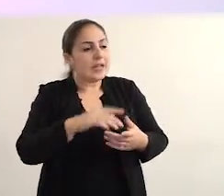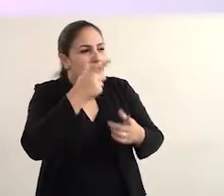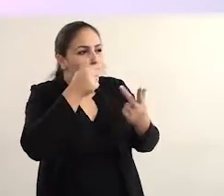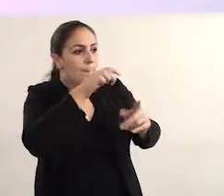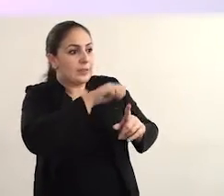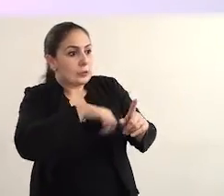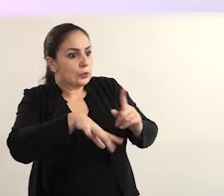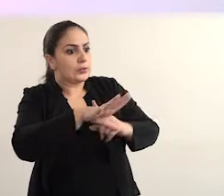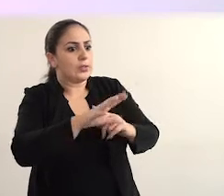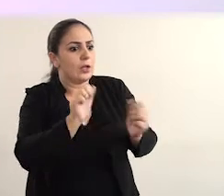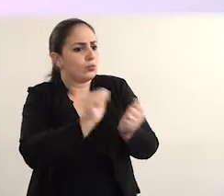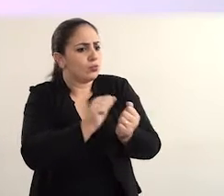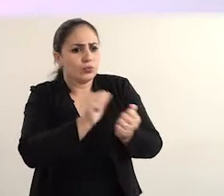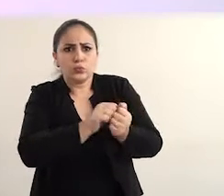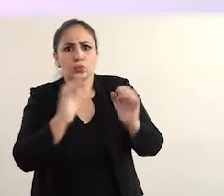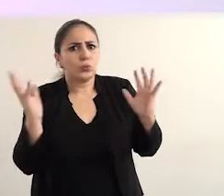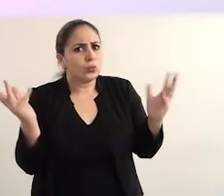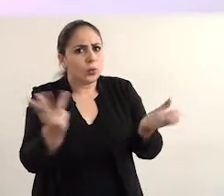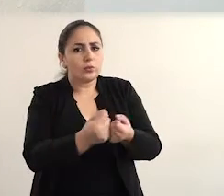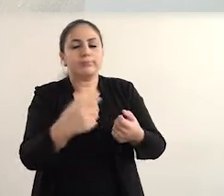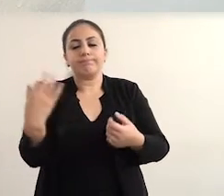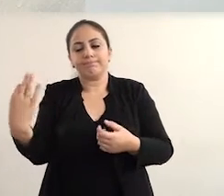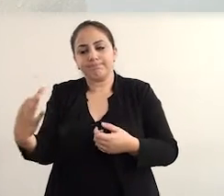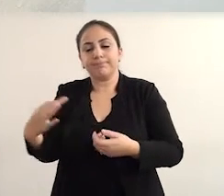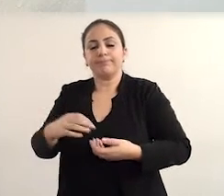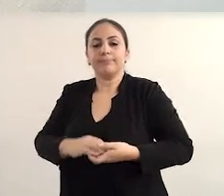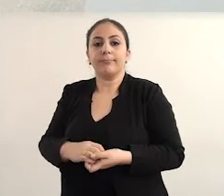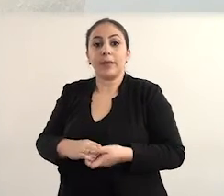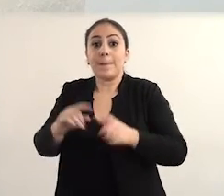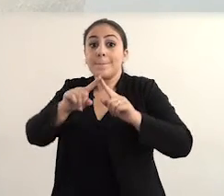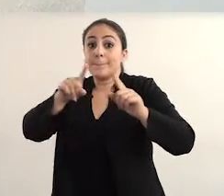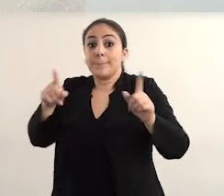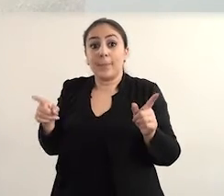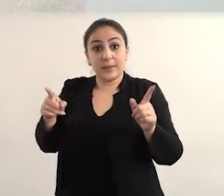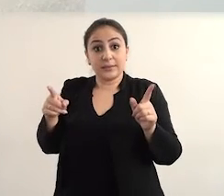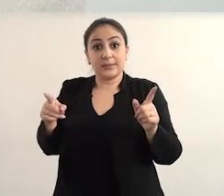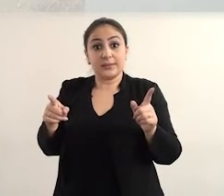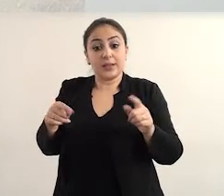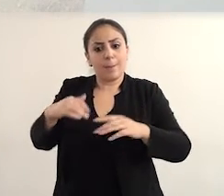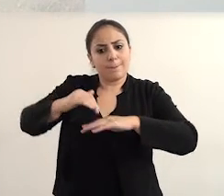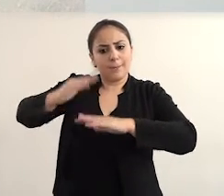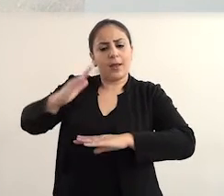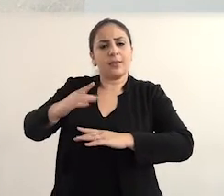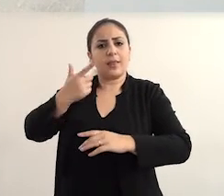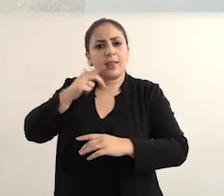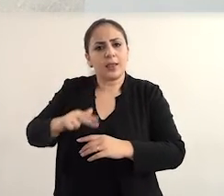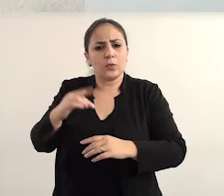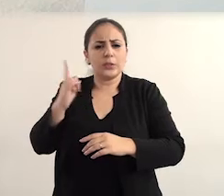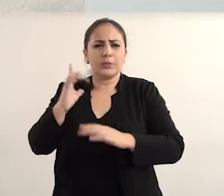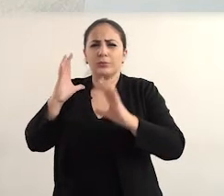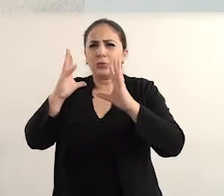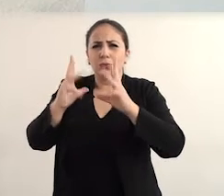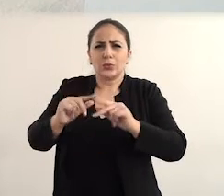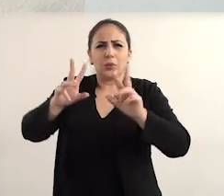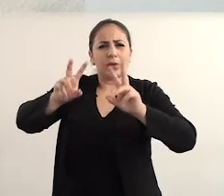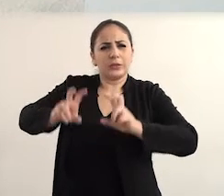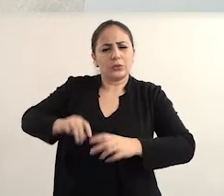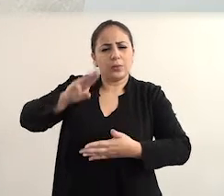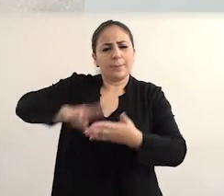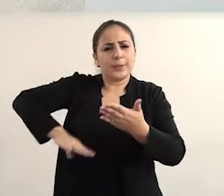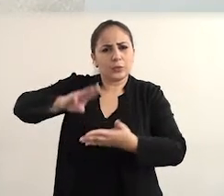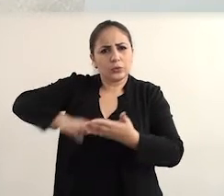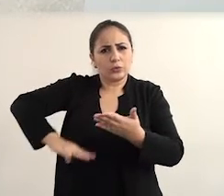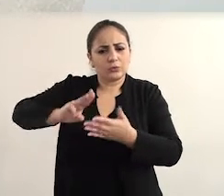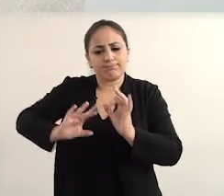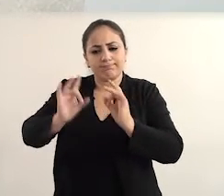está inserido na nossa sociedade, né? Exato. Mas, além das línguas, ele vai ter toda uma questão